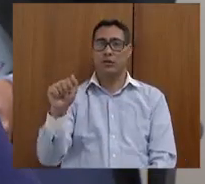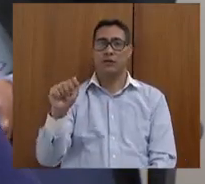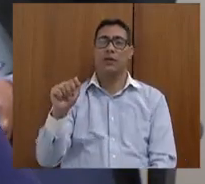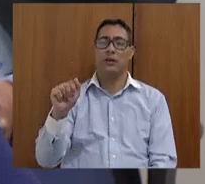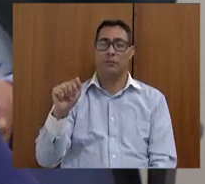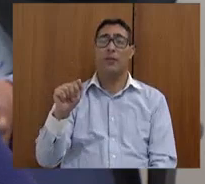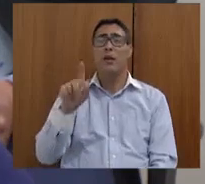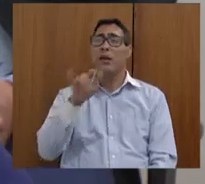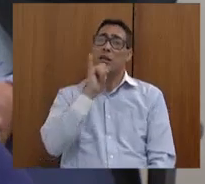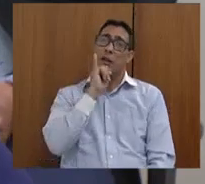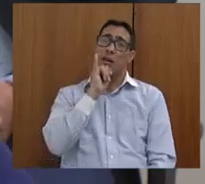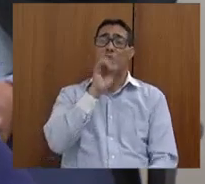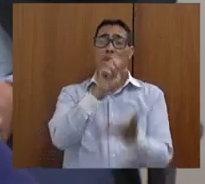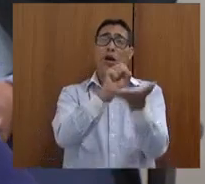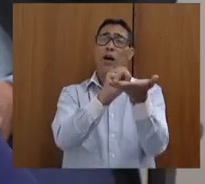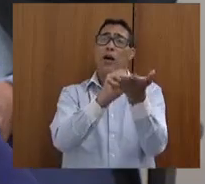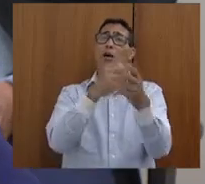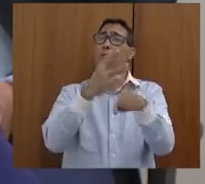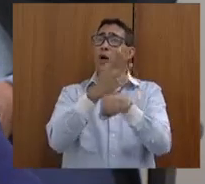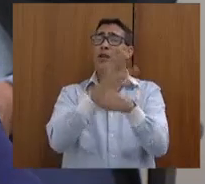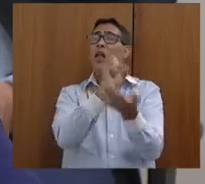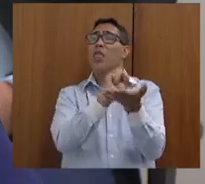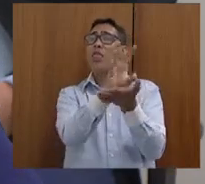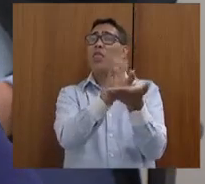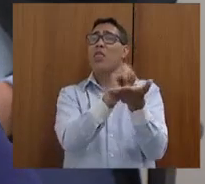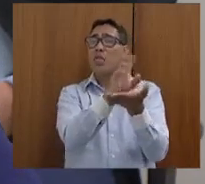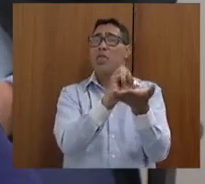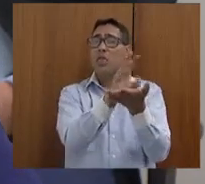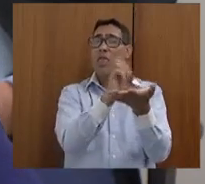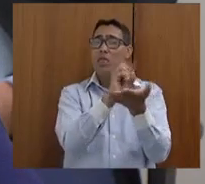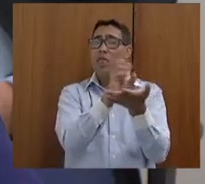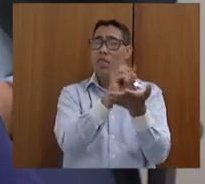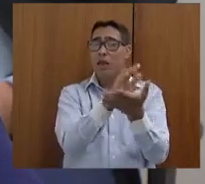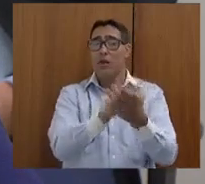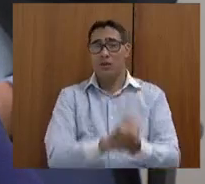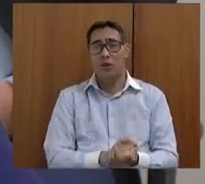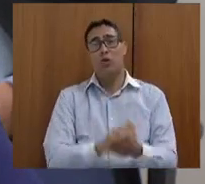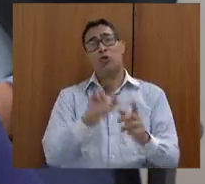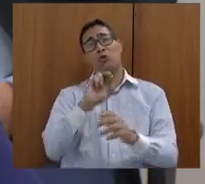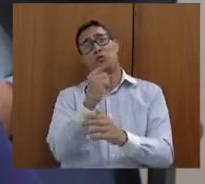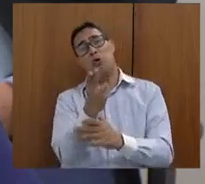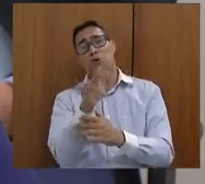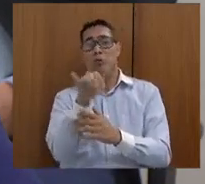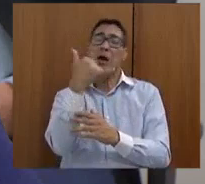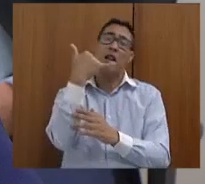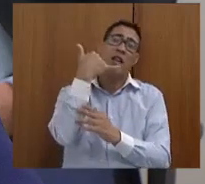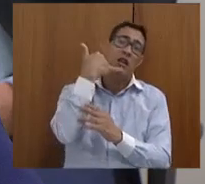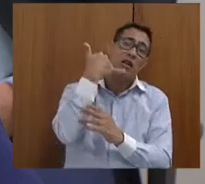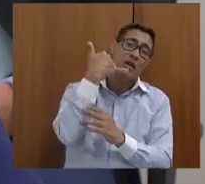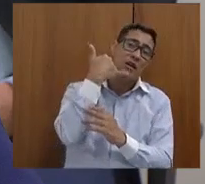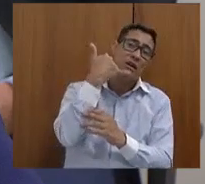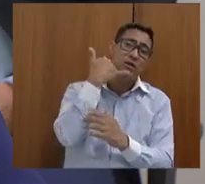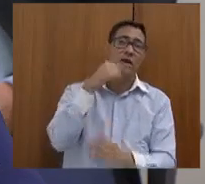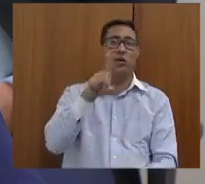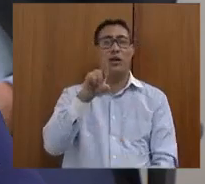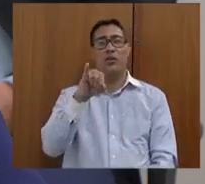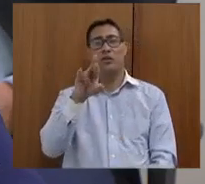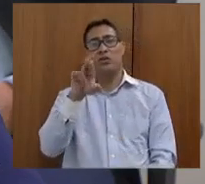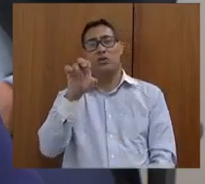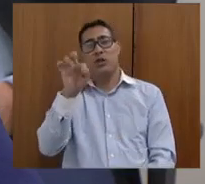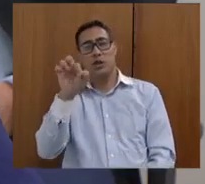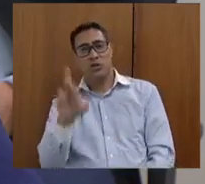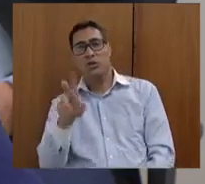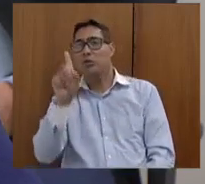mandar mensagem de WhatsApp não se resume simplesmente uma ligação do diretor se resume a buscar